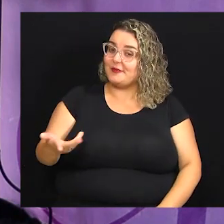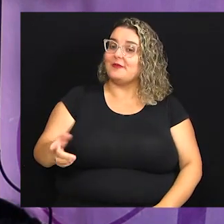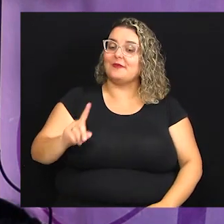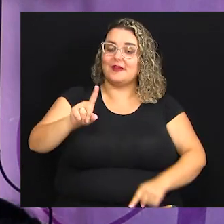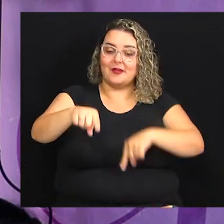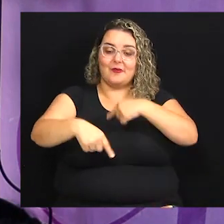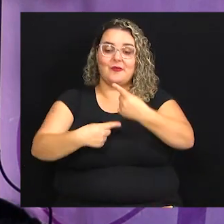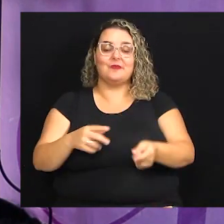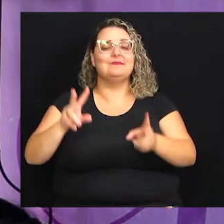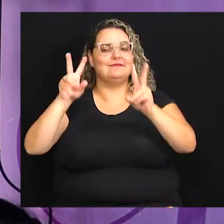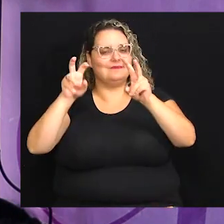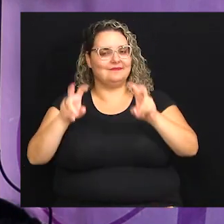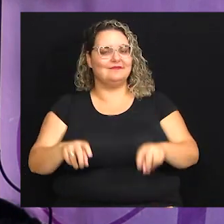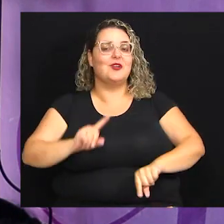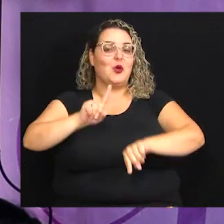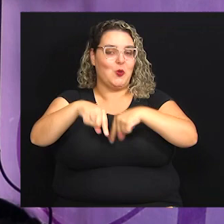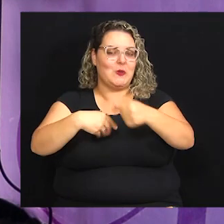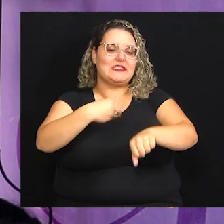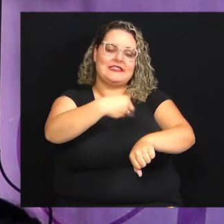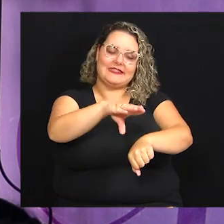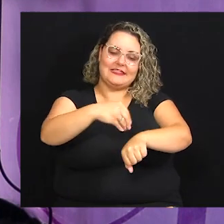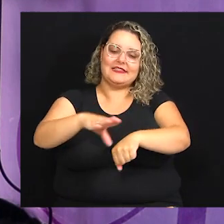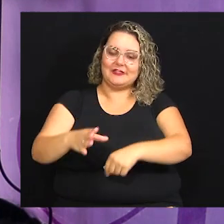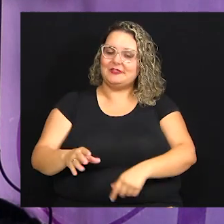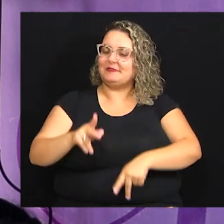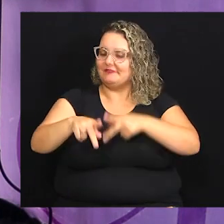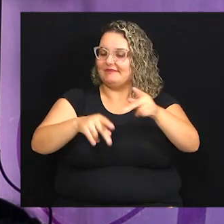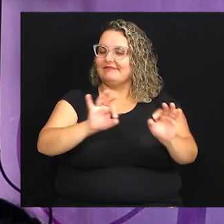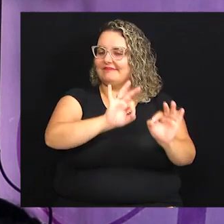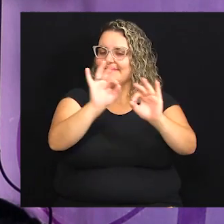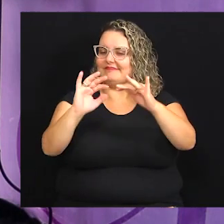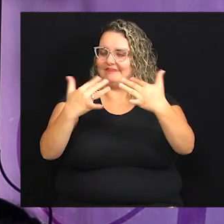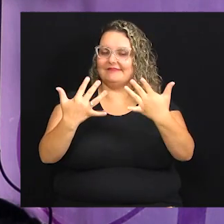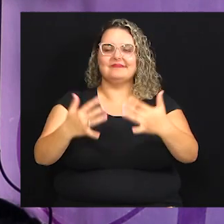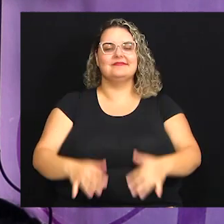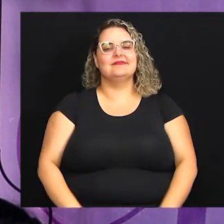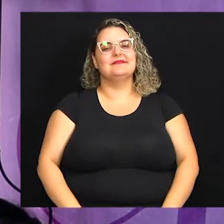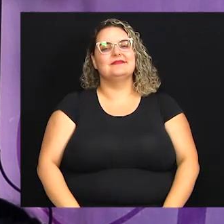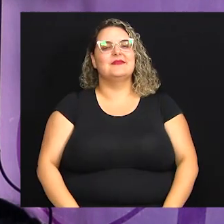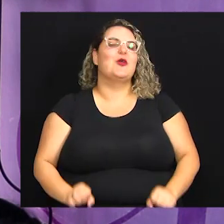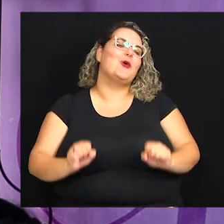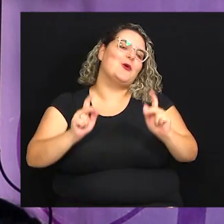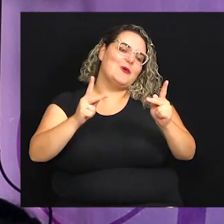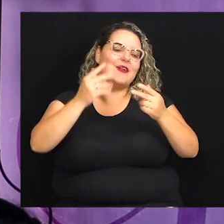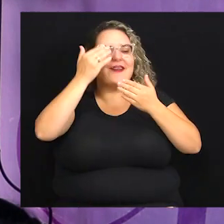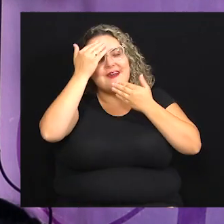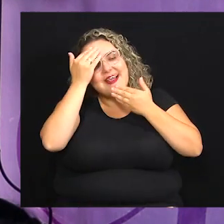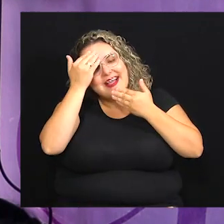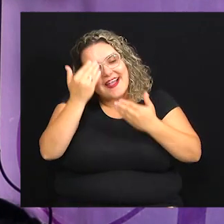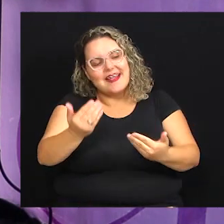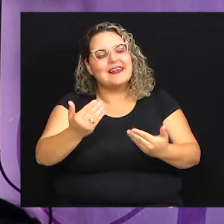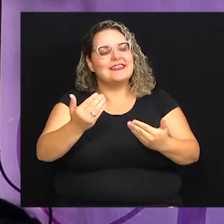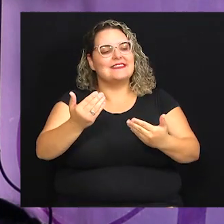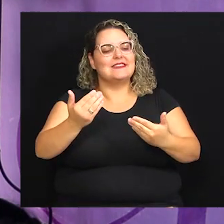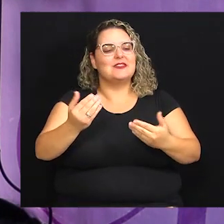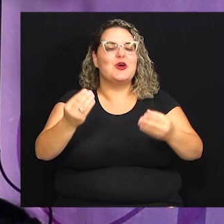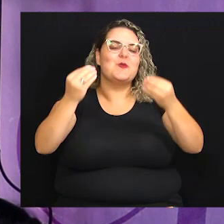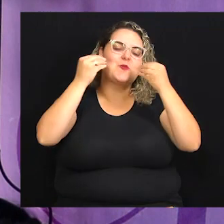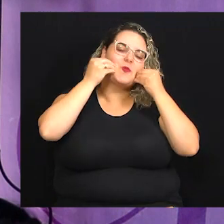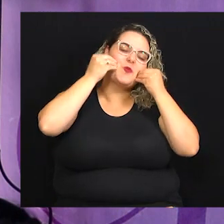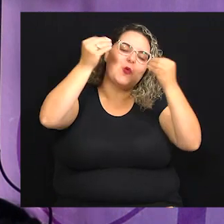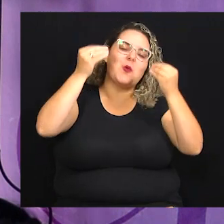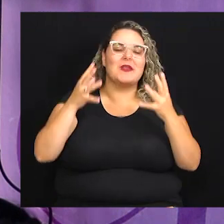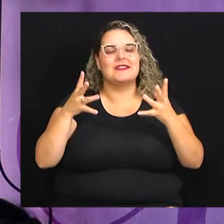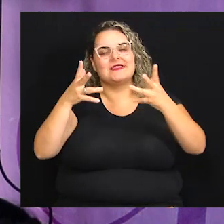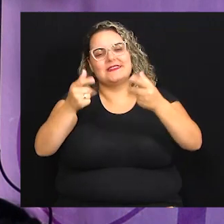breve para falar de outros assuntos, para dar outras dicas aqui para o nosso público telespectador. Tá bem, eu que agradeço. Um